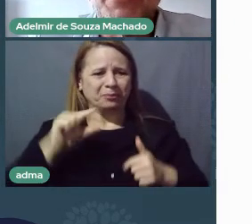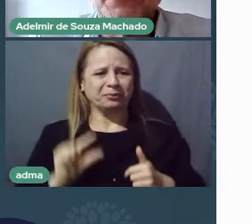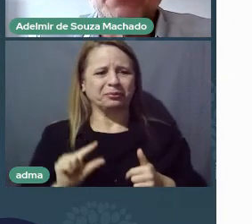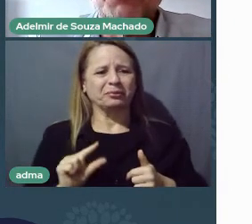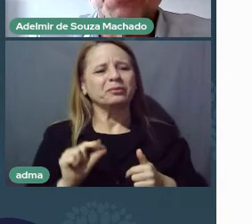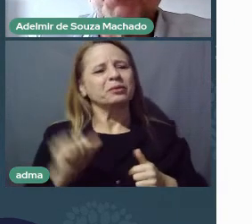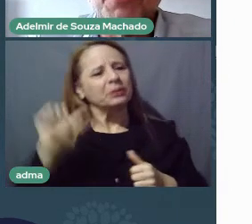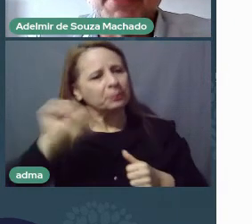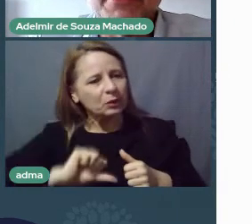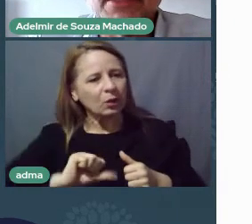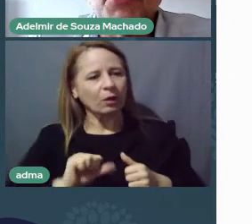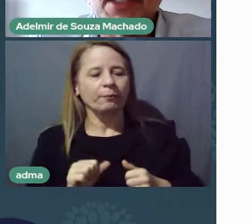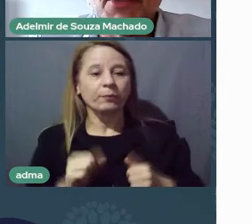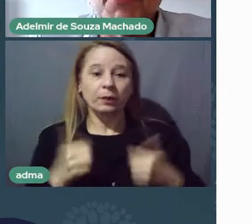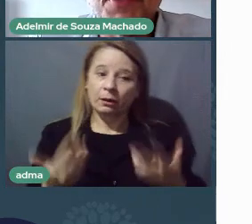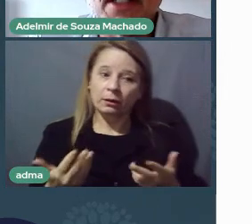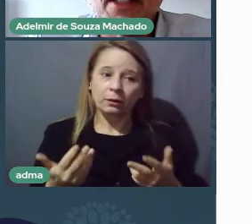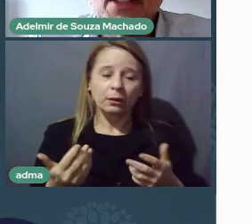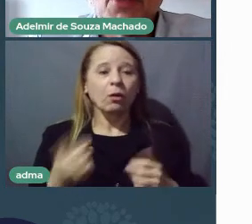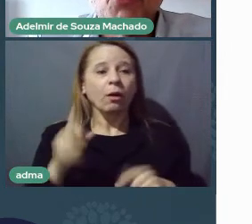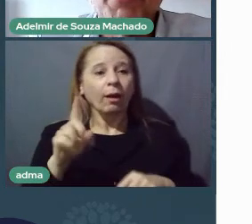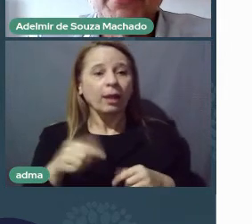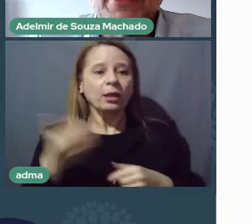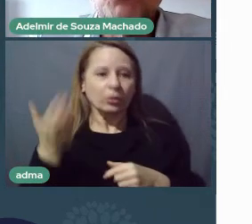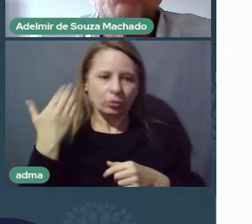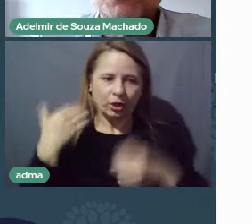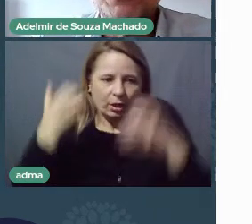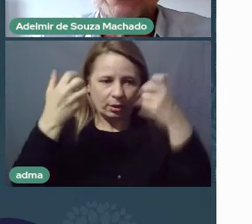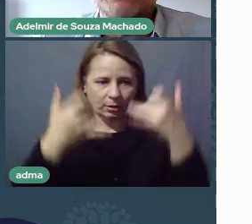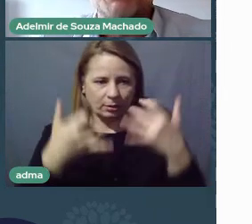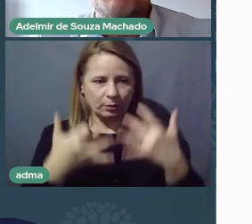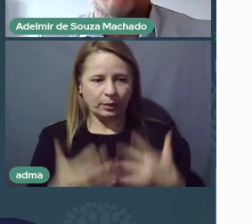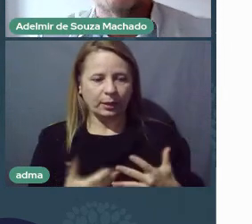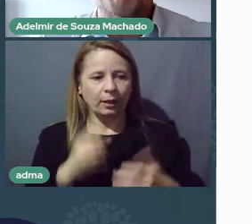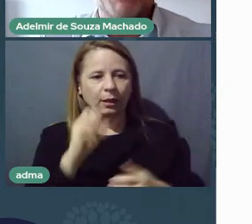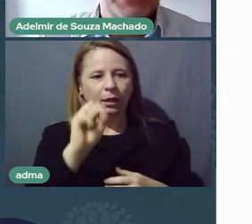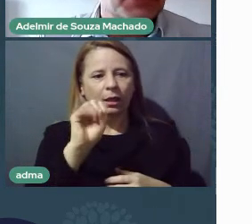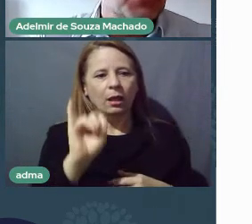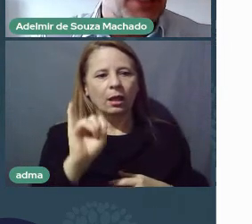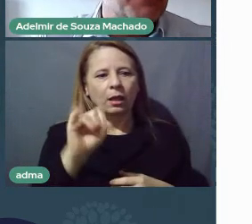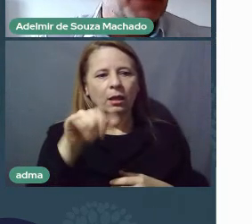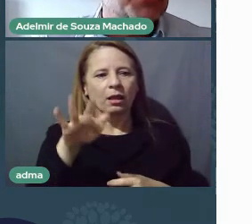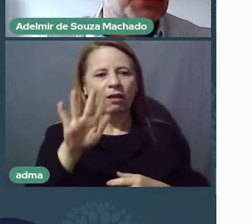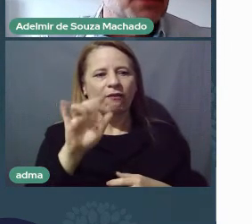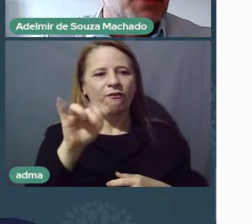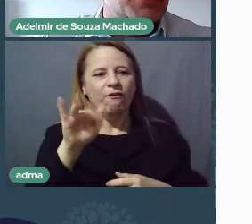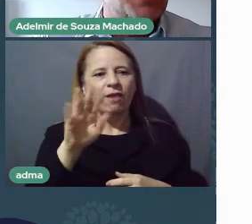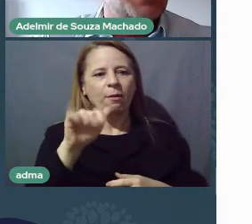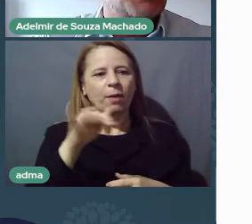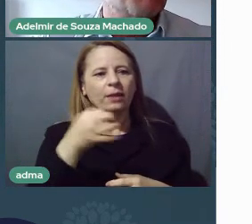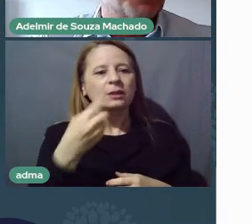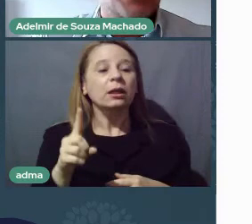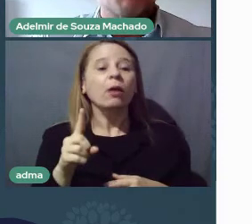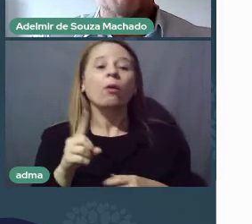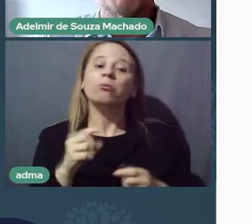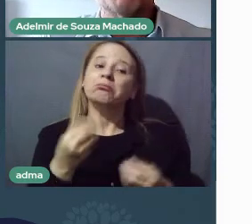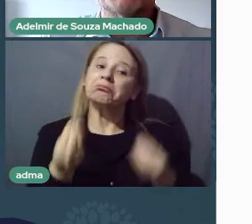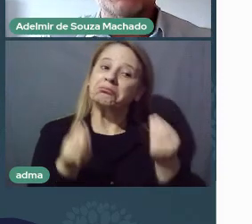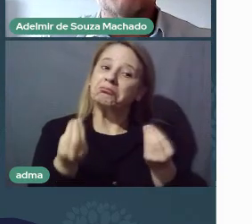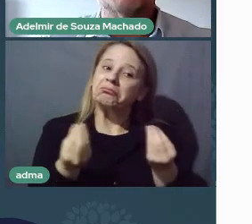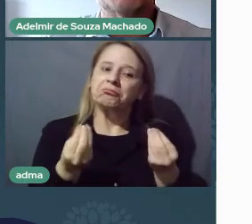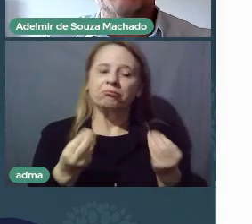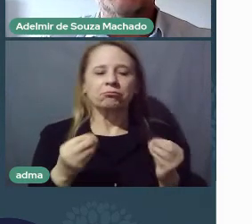daqueles mecanismos de inflamação que eu havia comentado com vocês, particularmente com